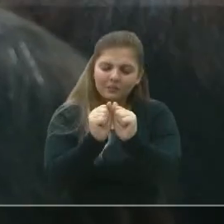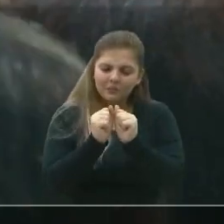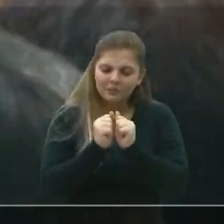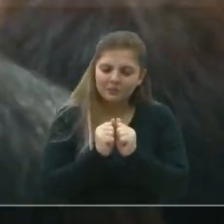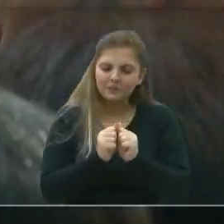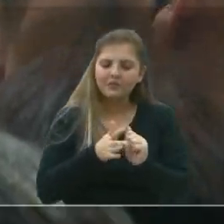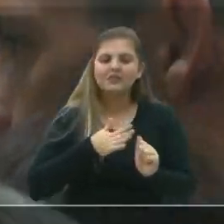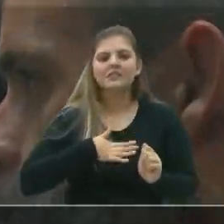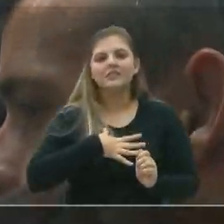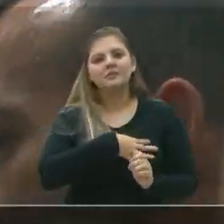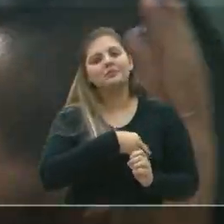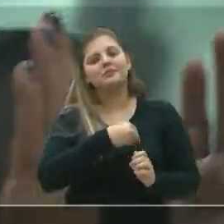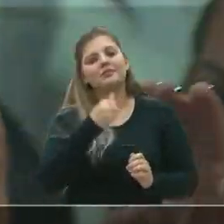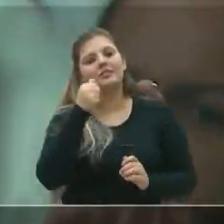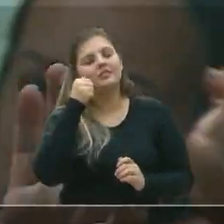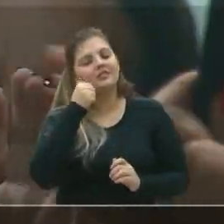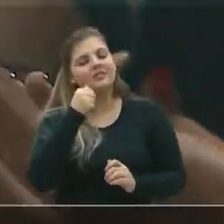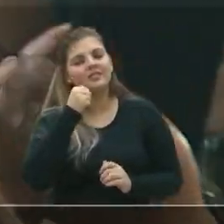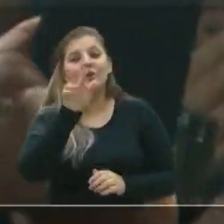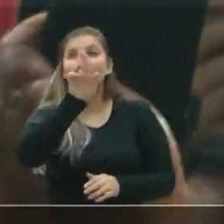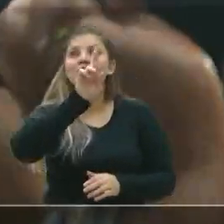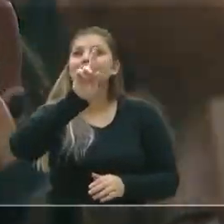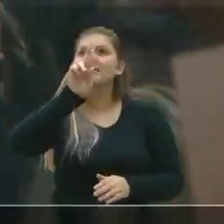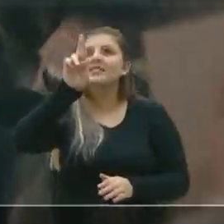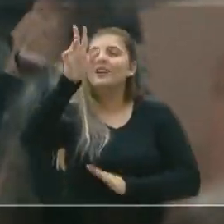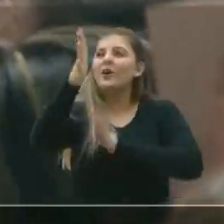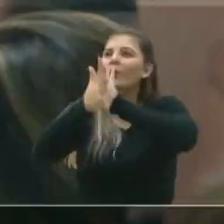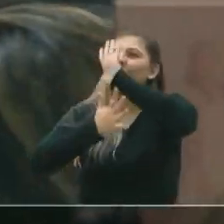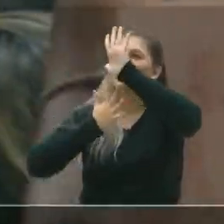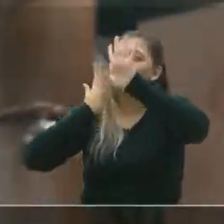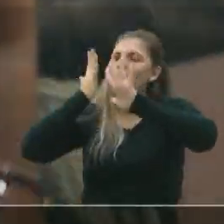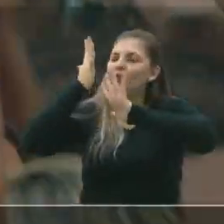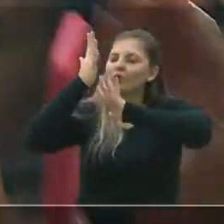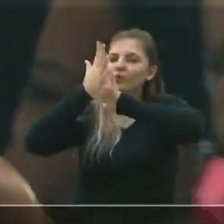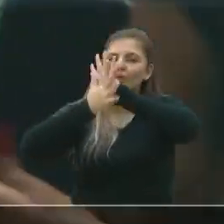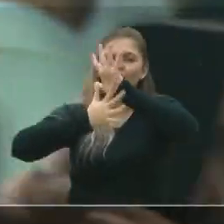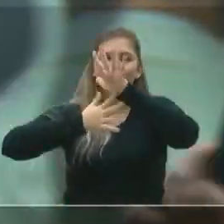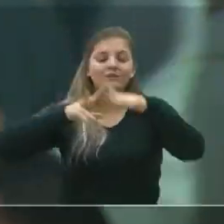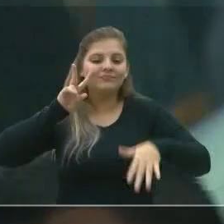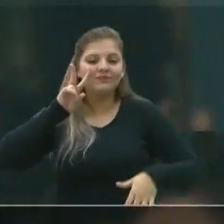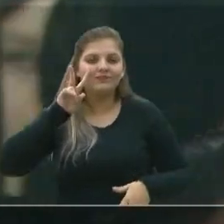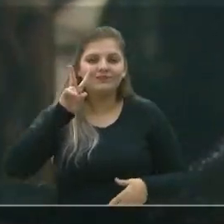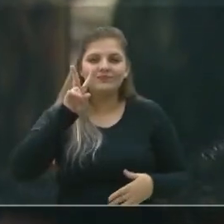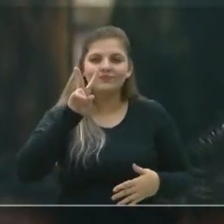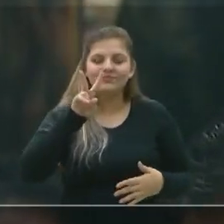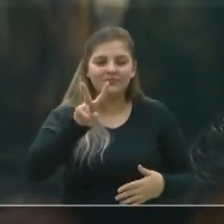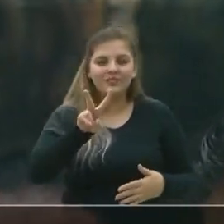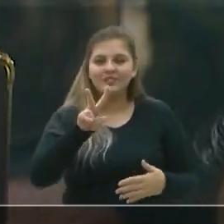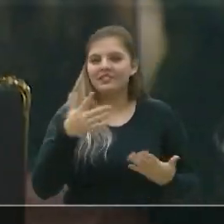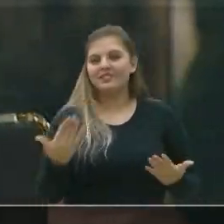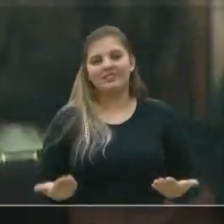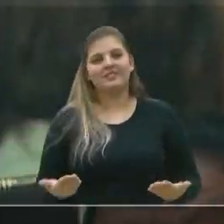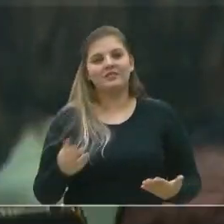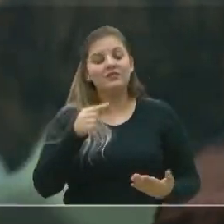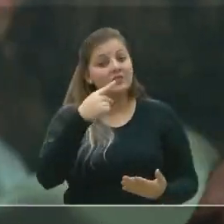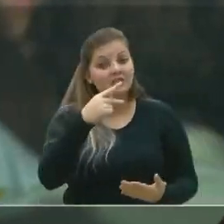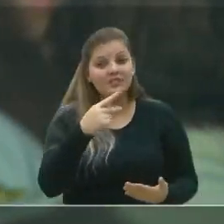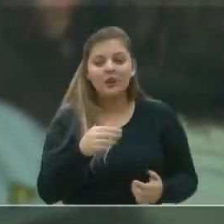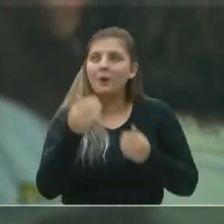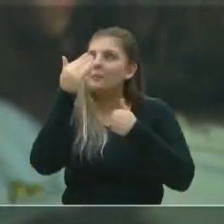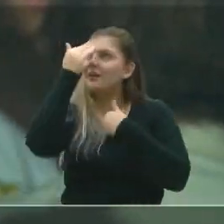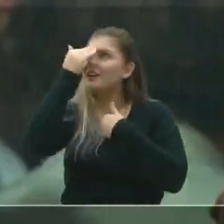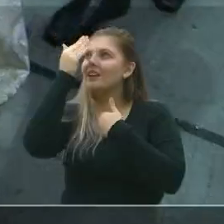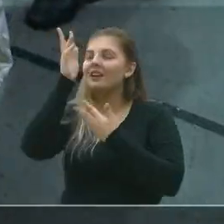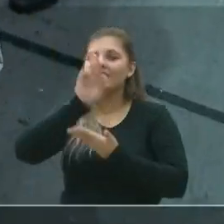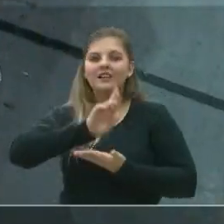minha filha. O Senhor está ouvindo o teu clamor. Ele te vê quando ninguém te vê. Obrigada,